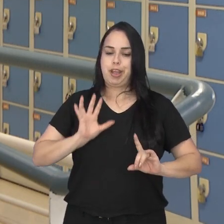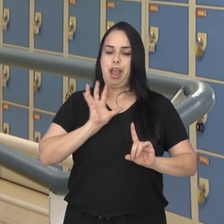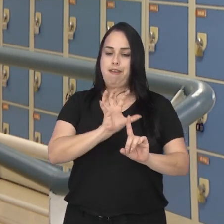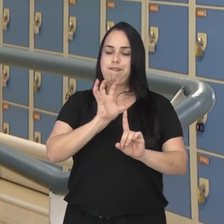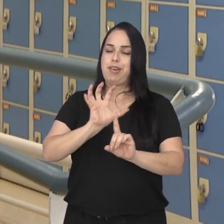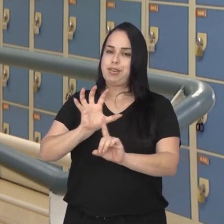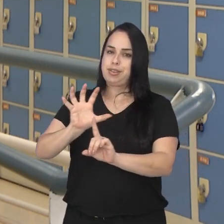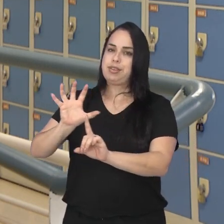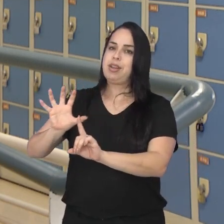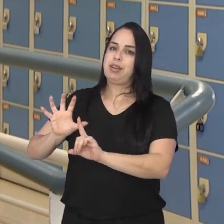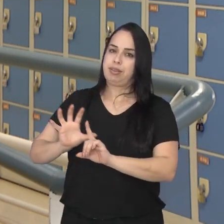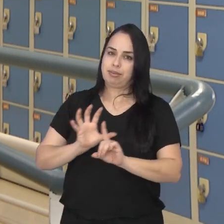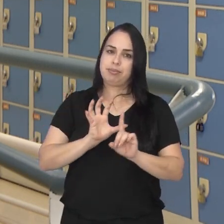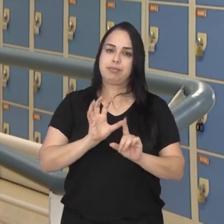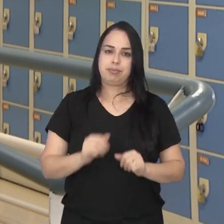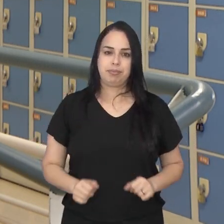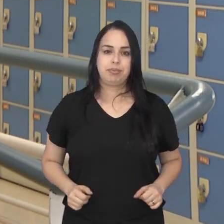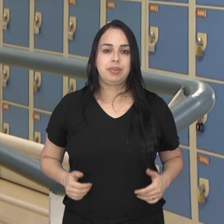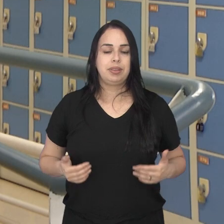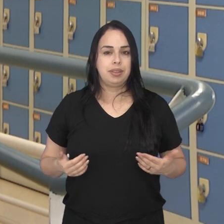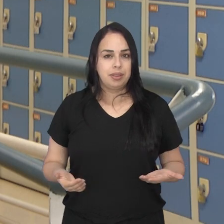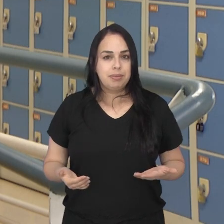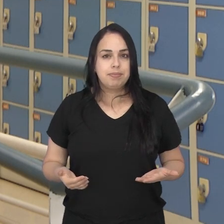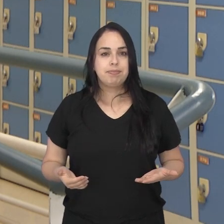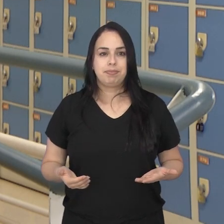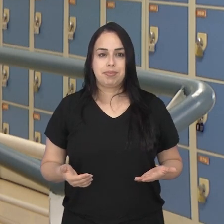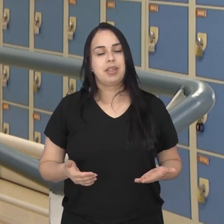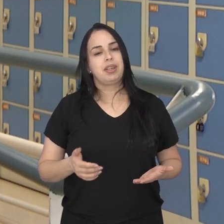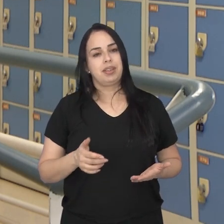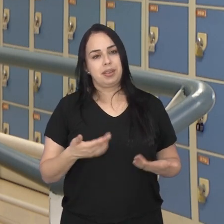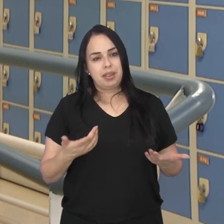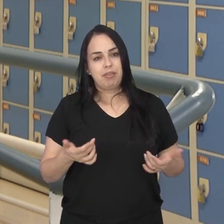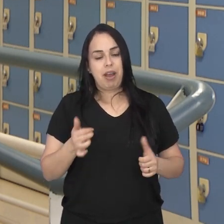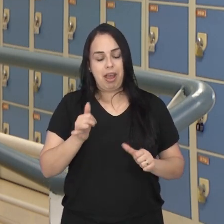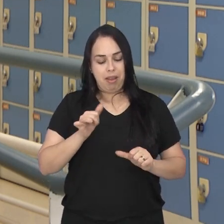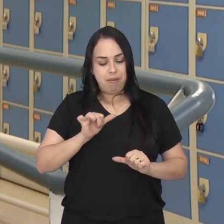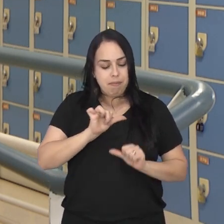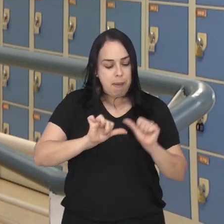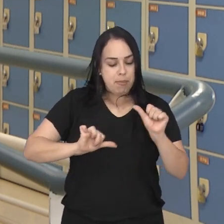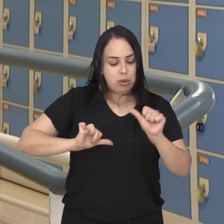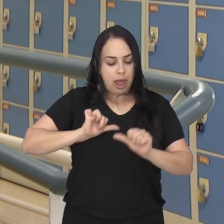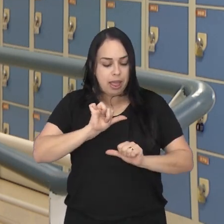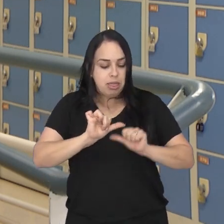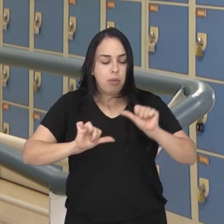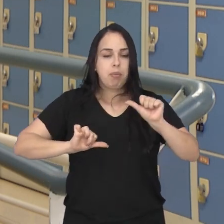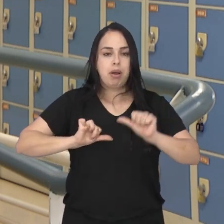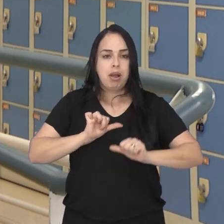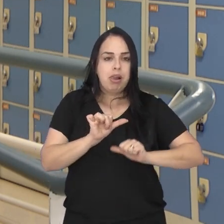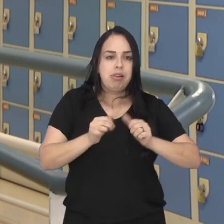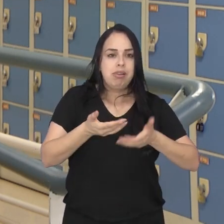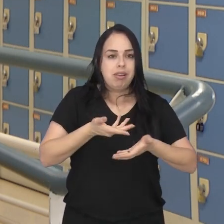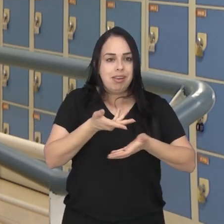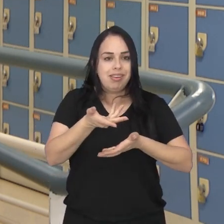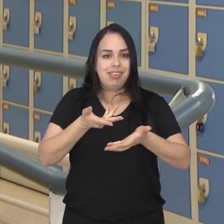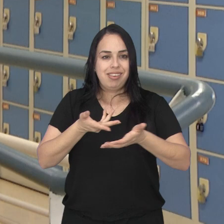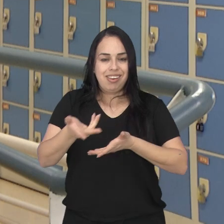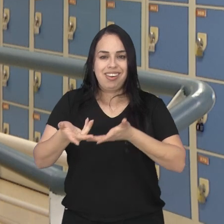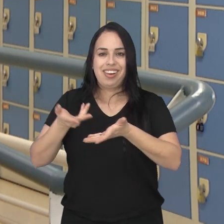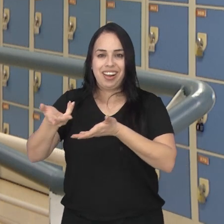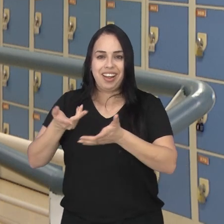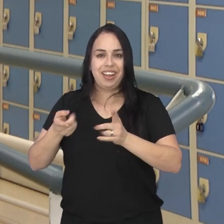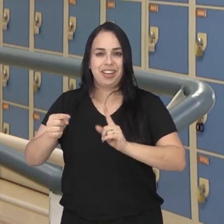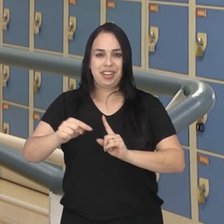interfere na vida do outro que também está ali e com isso eles vão mudando as posturas interagindo de uma maneira